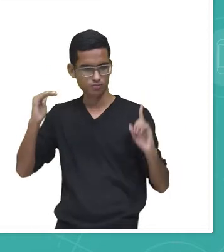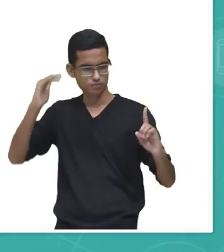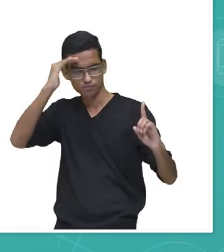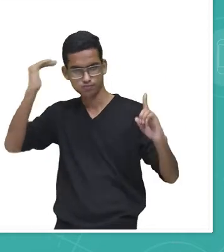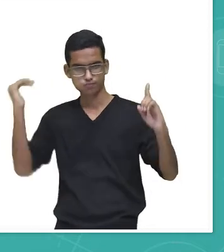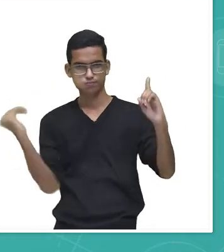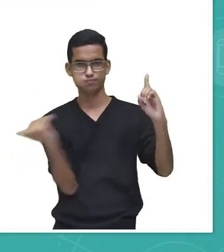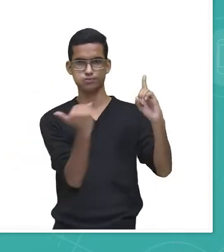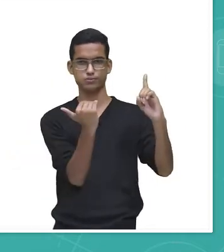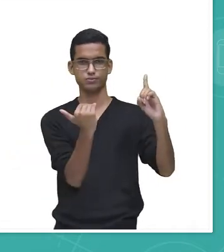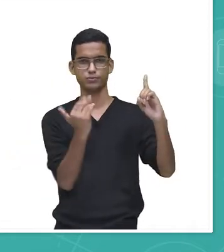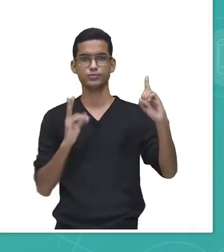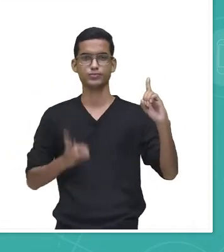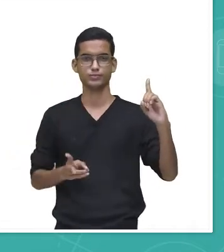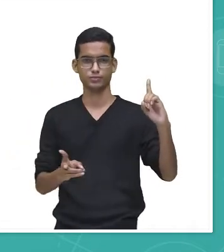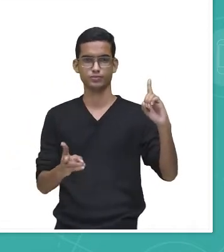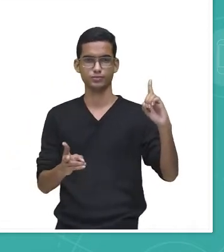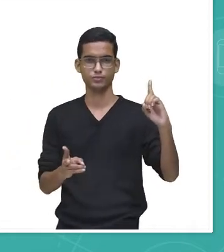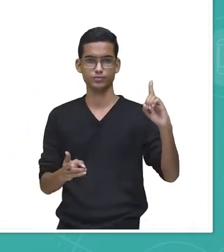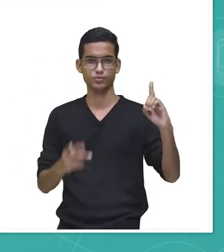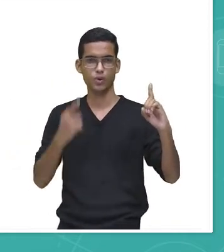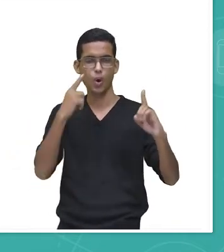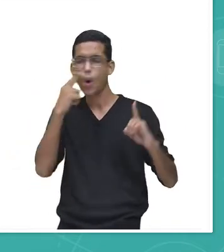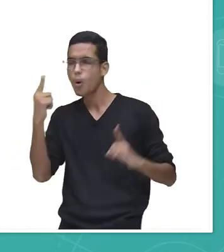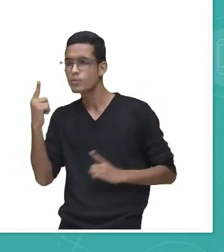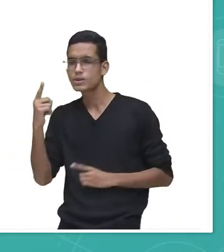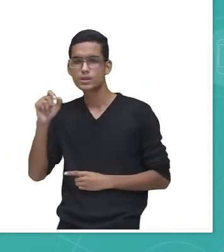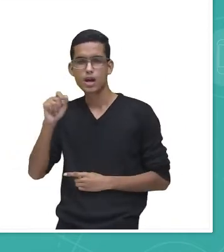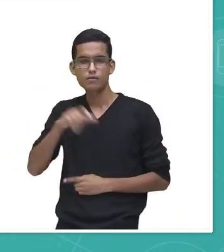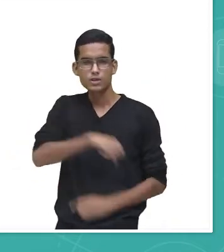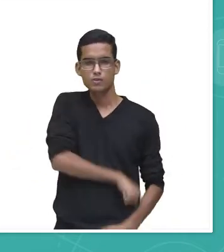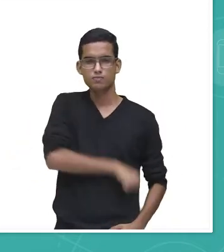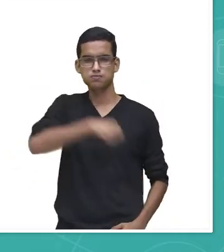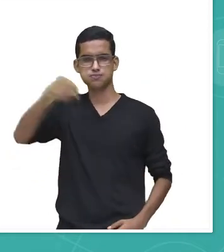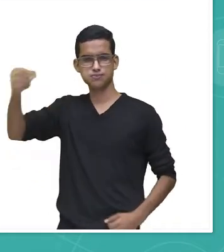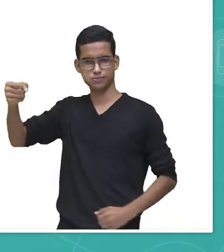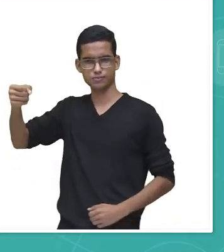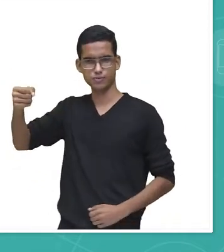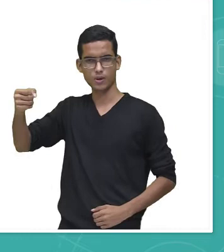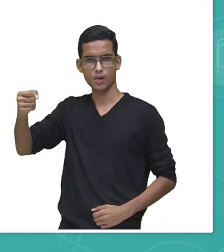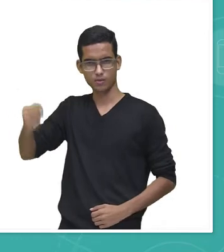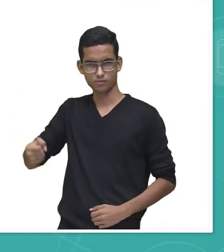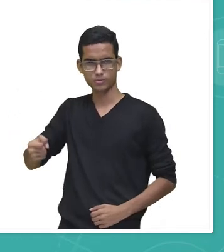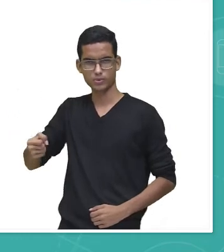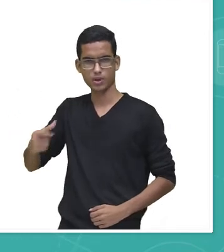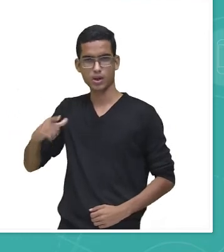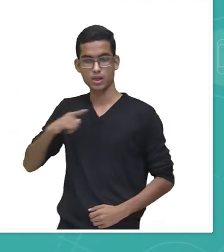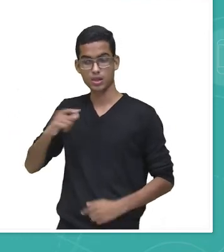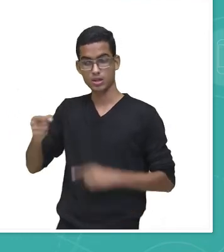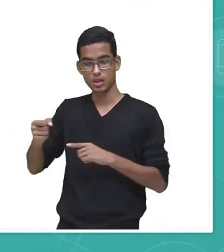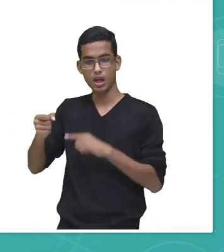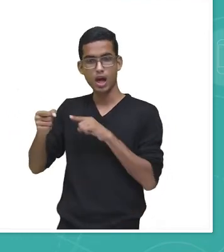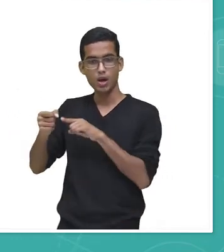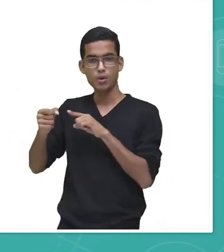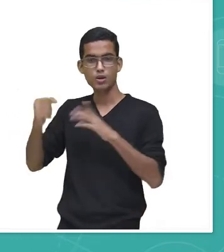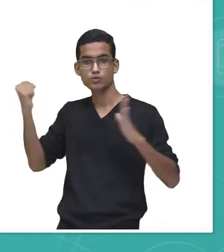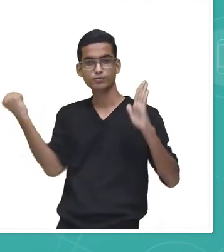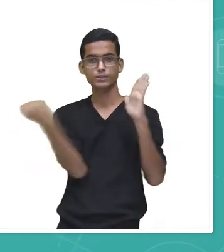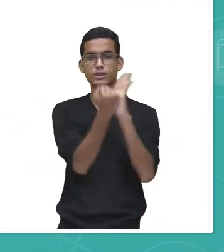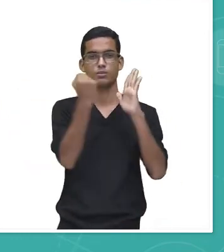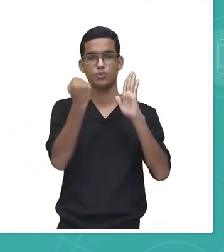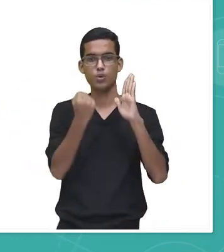espada simboliza o poder do rei, não é isso? Com a sua coroa. Risquei o pobre do rei, né, gente? Mas tudo bem. Mas ele mostra a obediência.